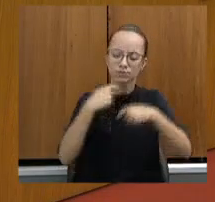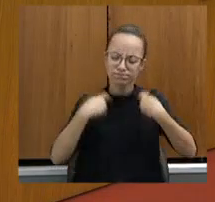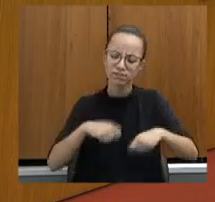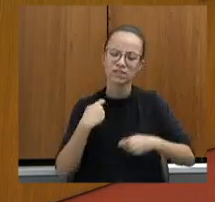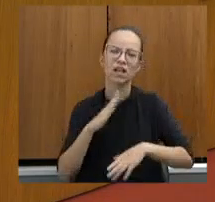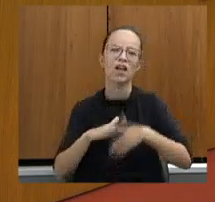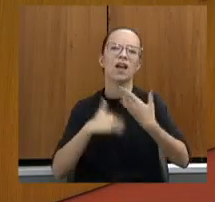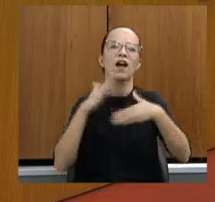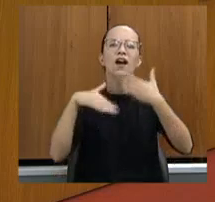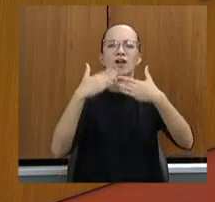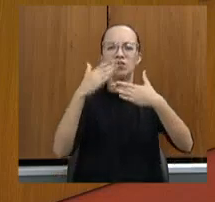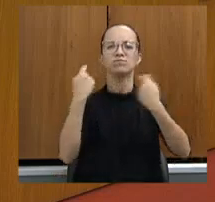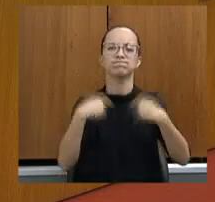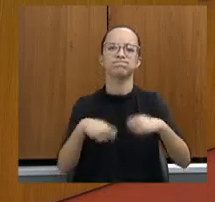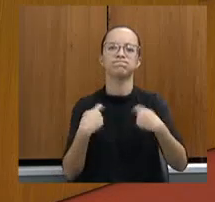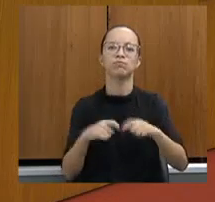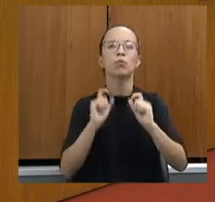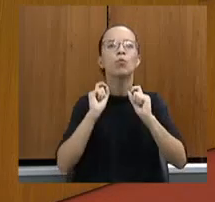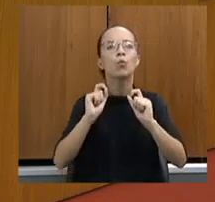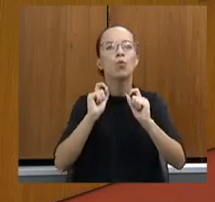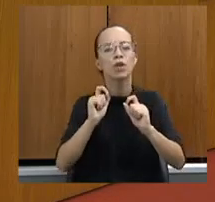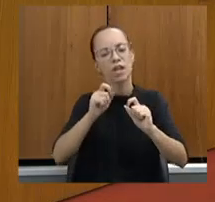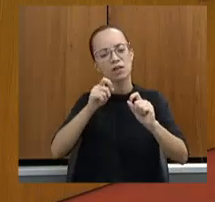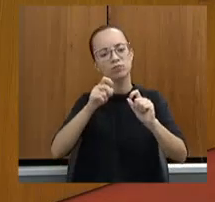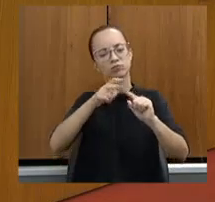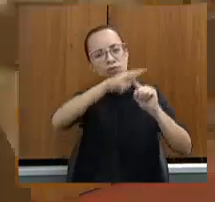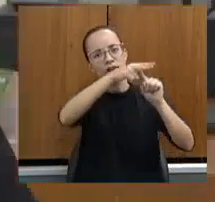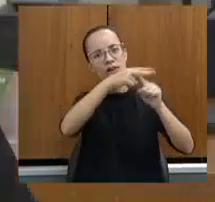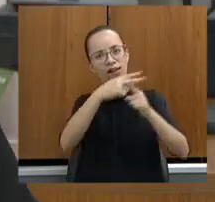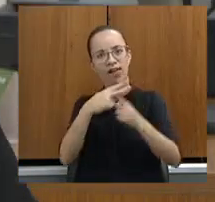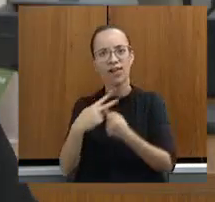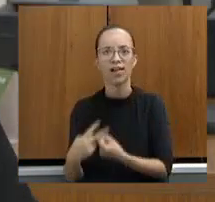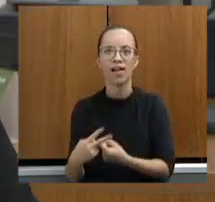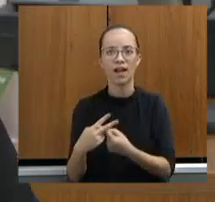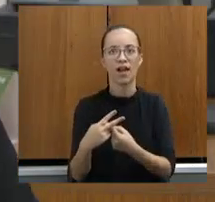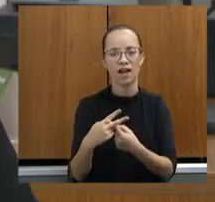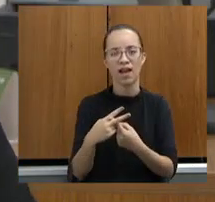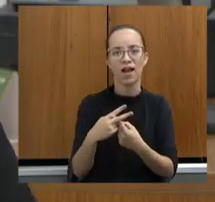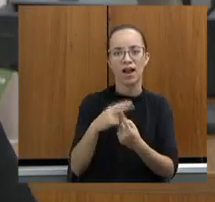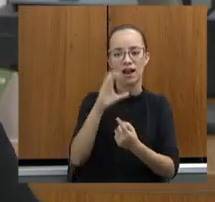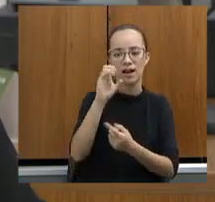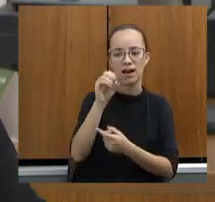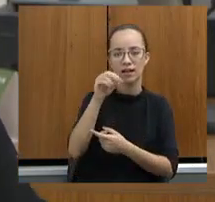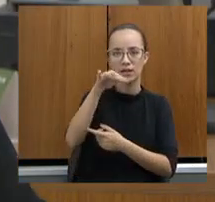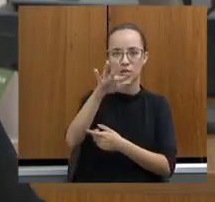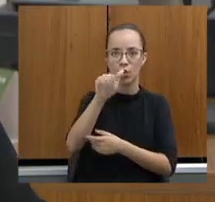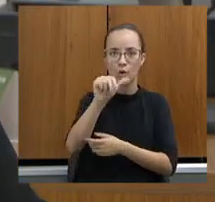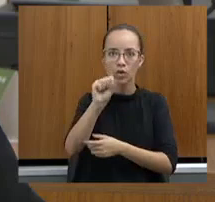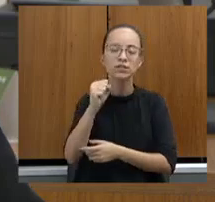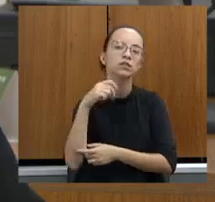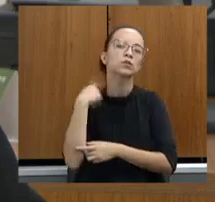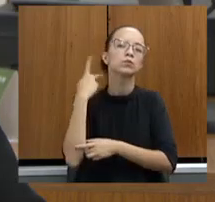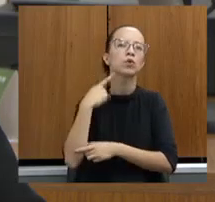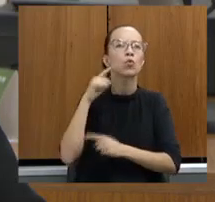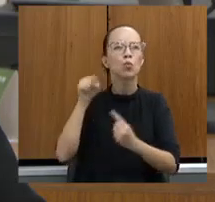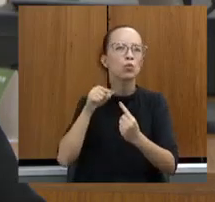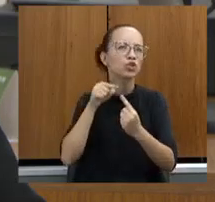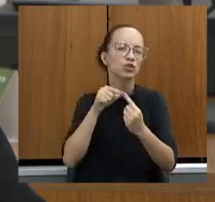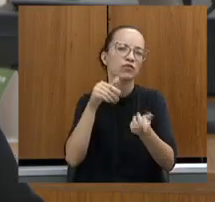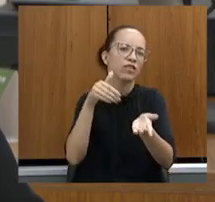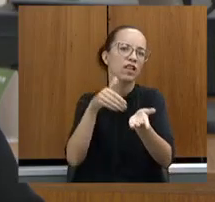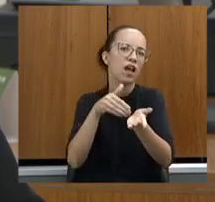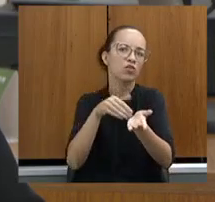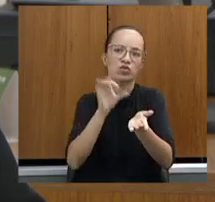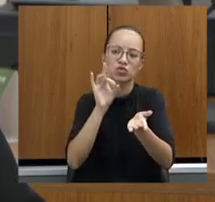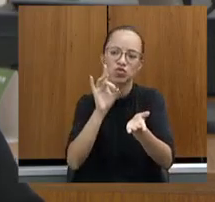mais ainda com relação ao seu ajuste nas contas públicas com o objetivo não com objetivo final